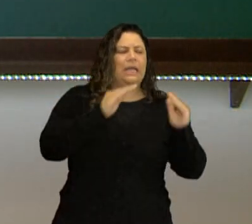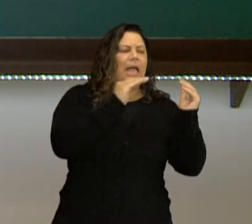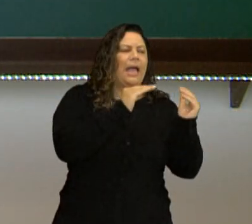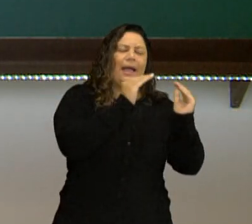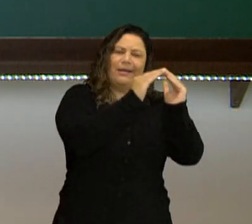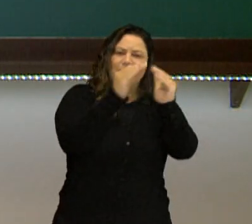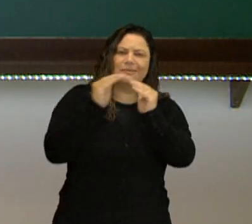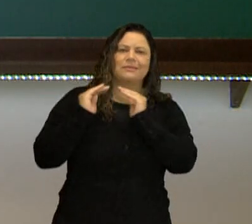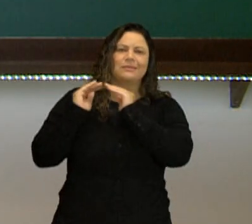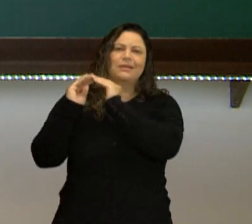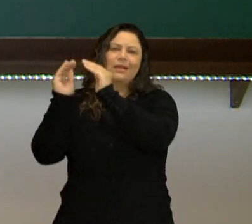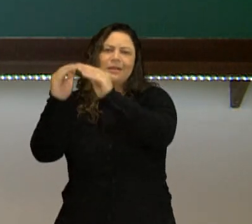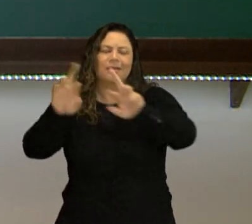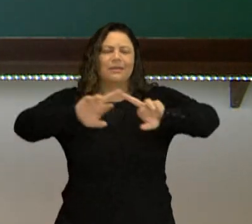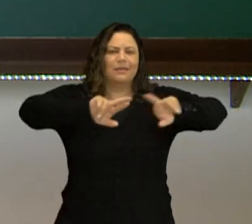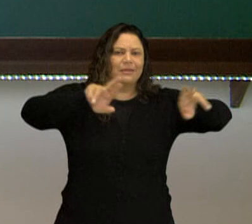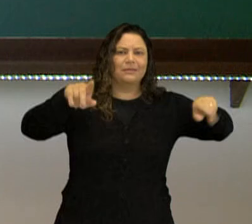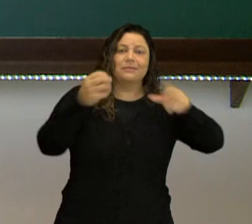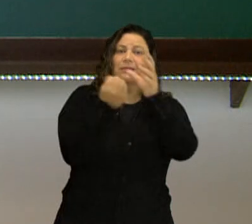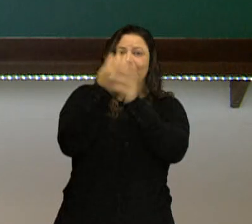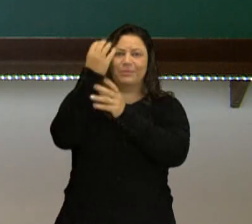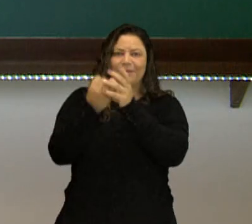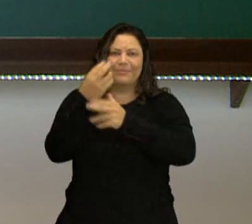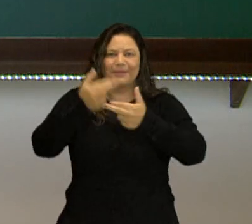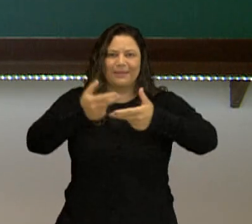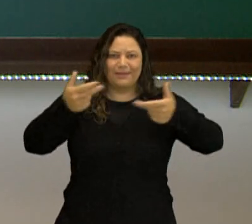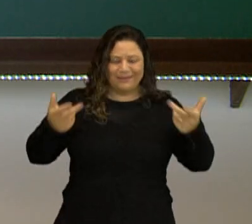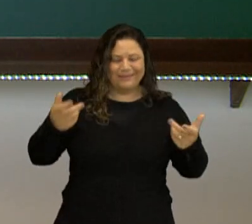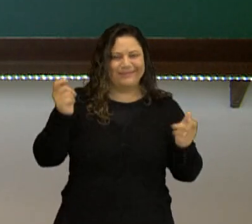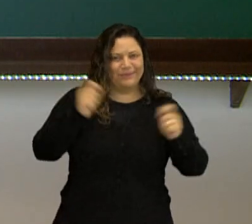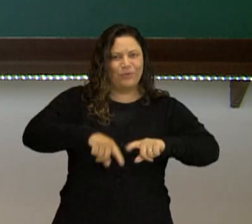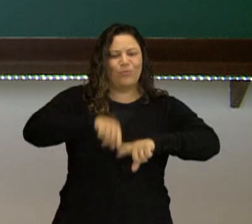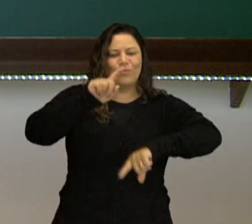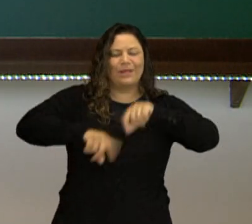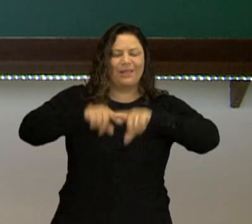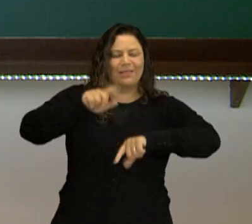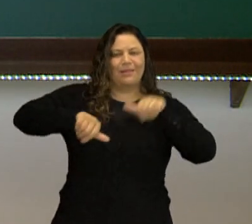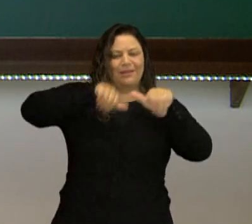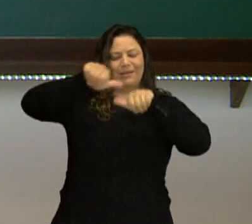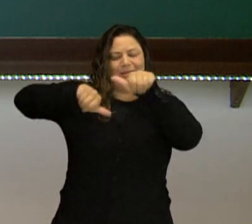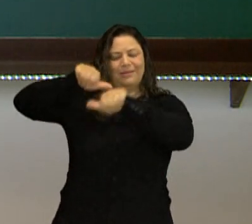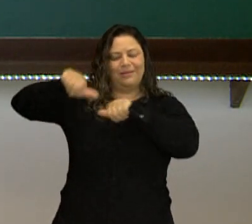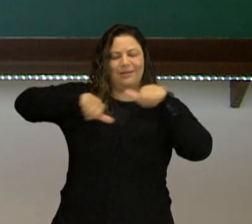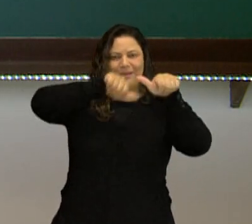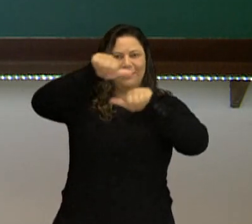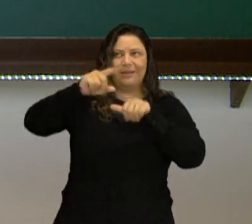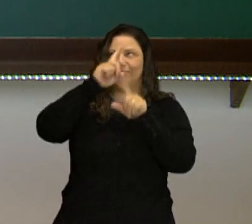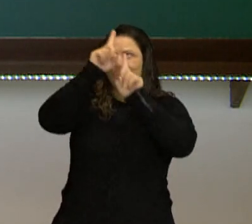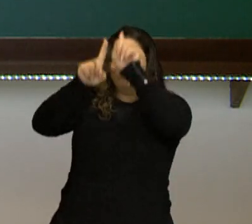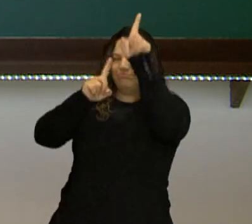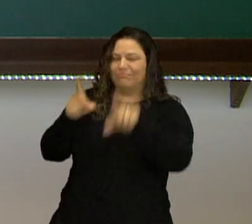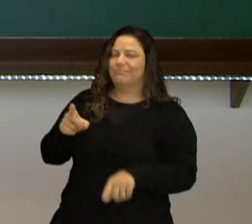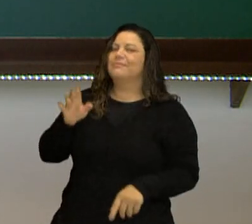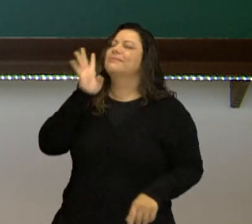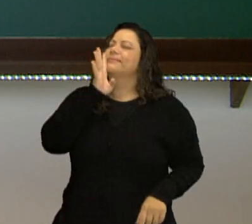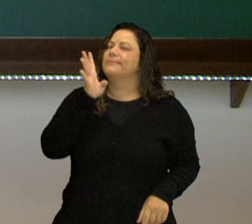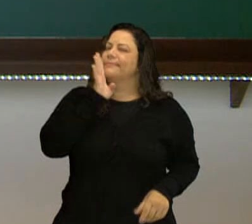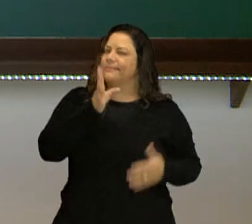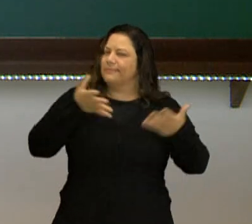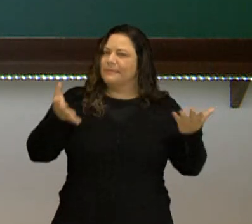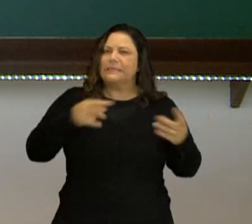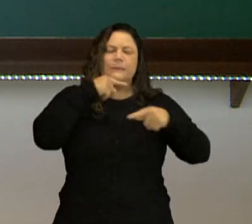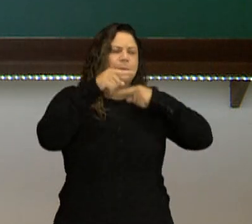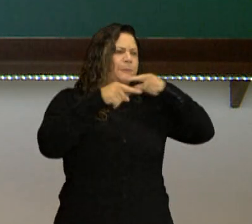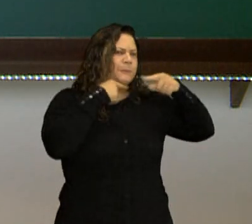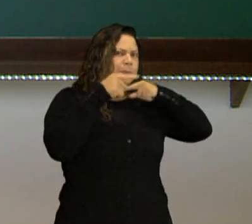burgo e vai construir um burgo com materiais reciclados. Olha que ideia bacana. Eu não tenho dúvida